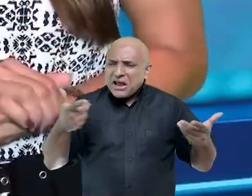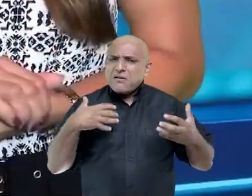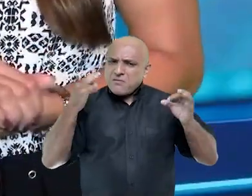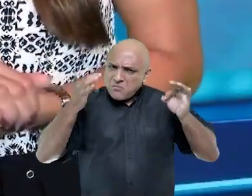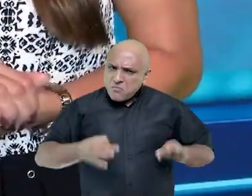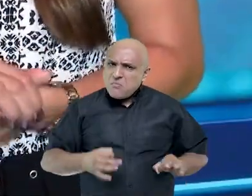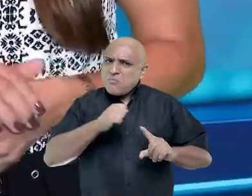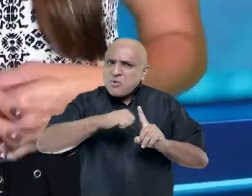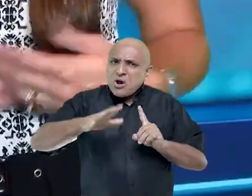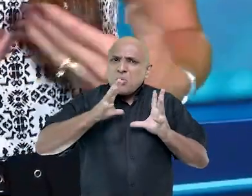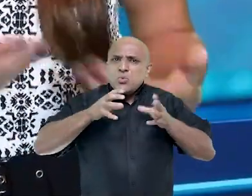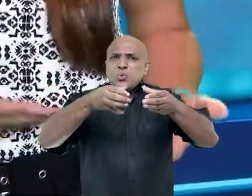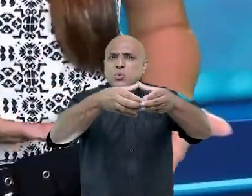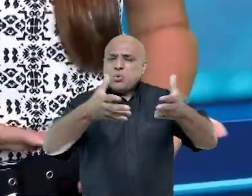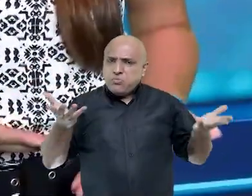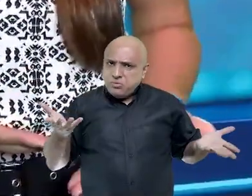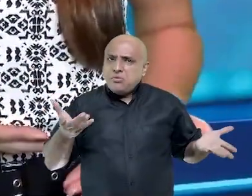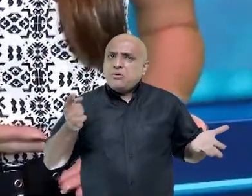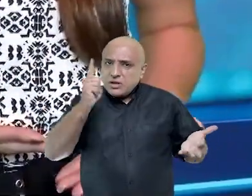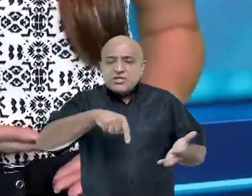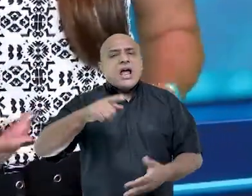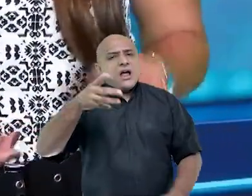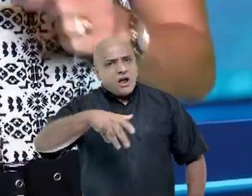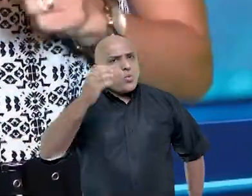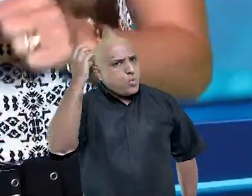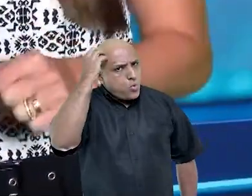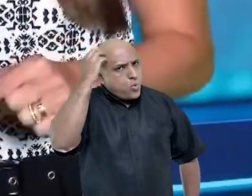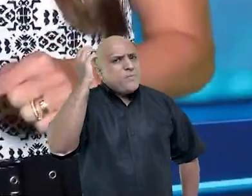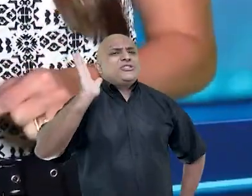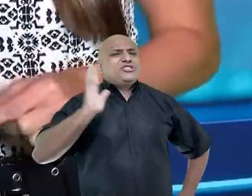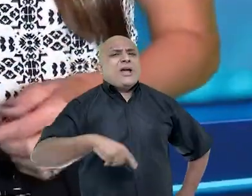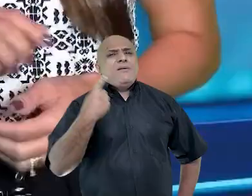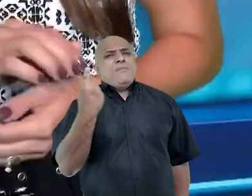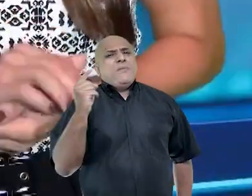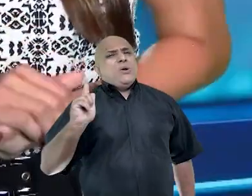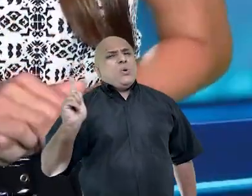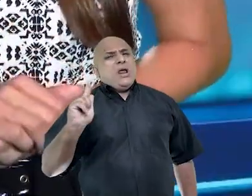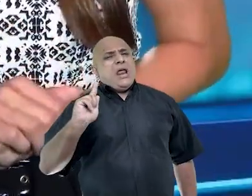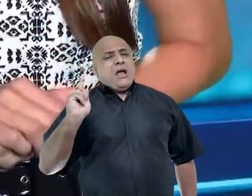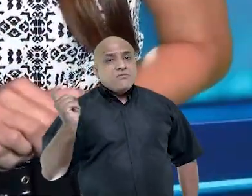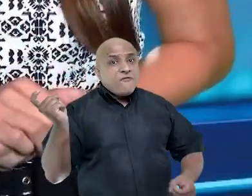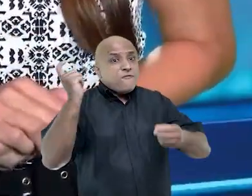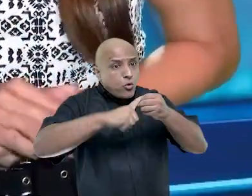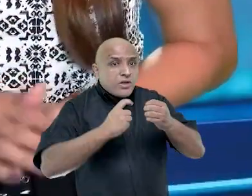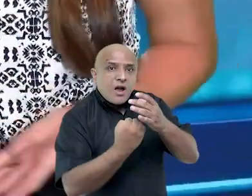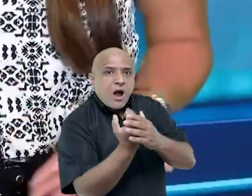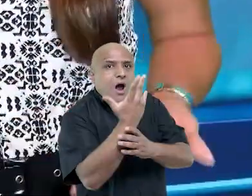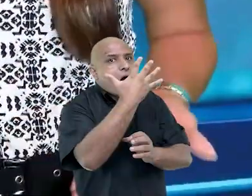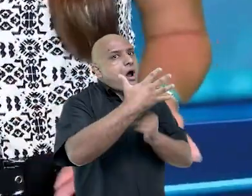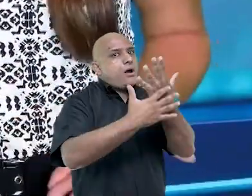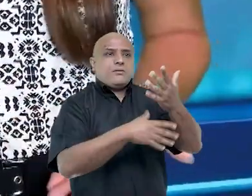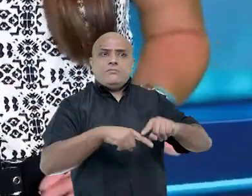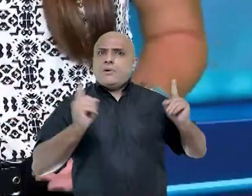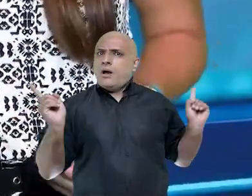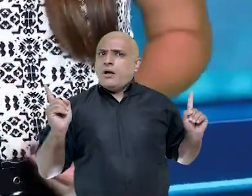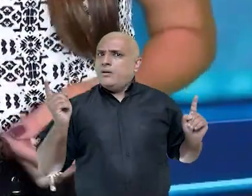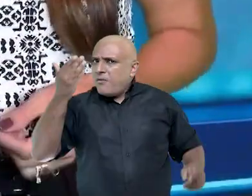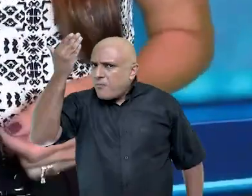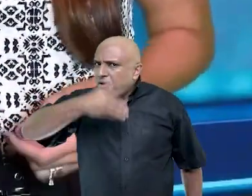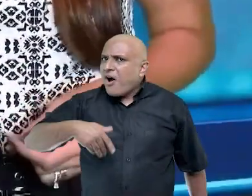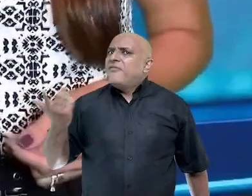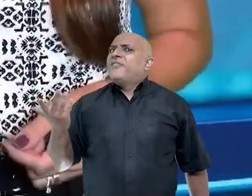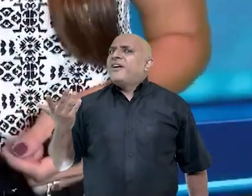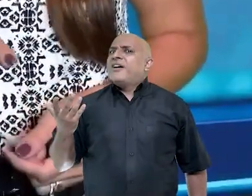morais coletivos. Eles já haviam sido condenados em primeiro grau a recompor a área desmatada, mas não ficou comprovado